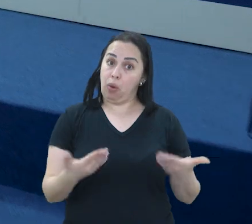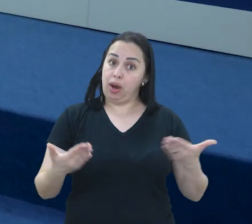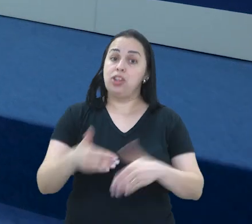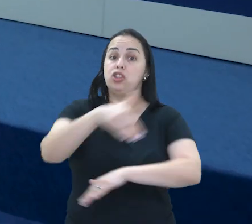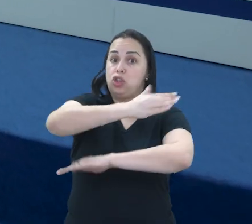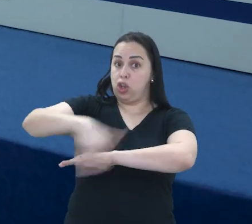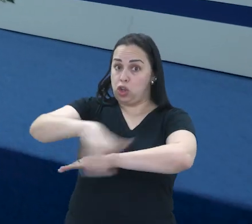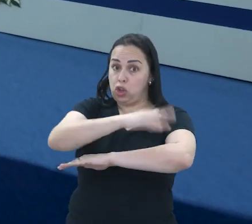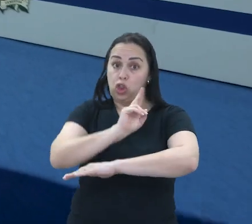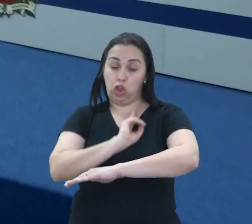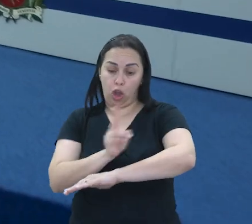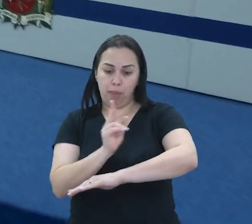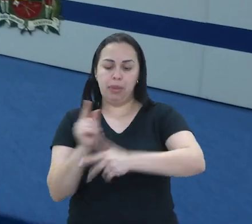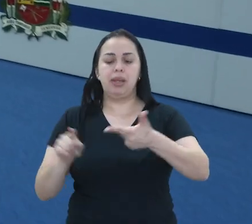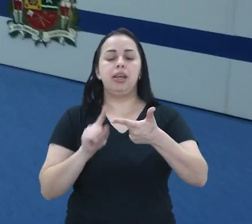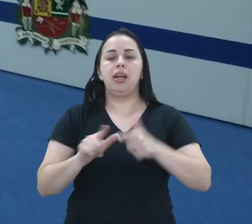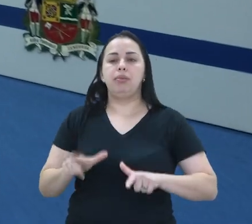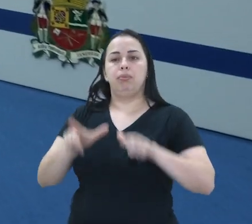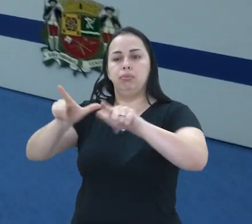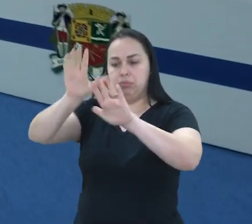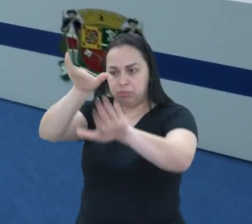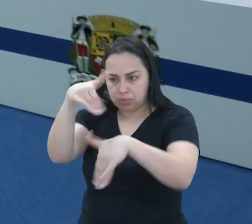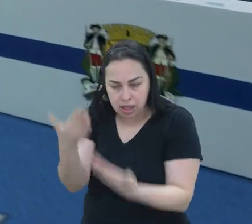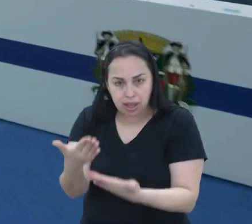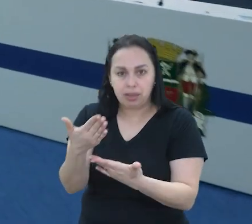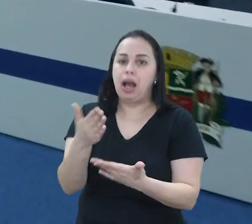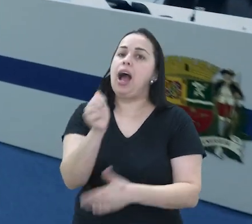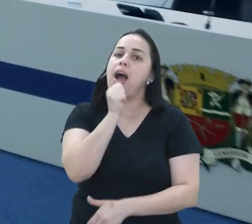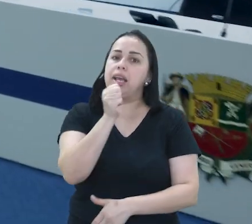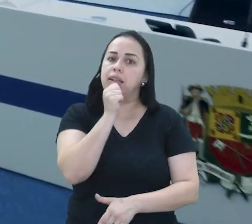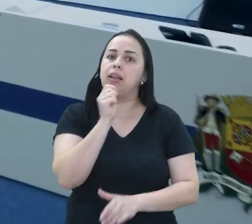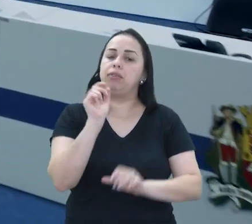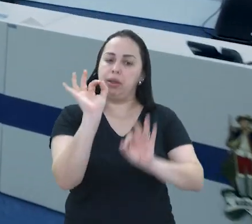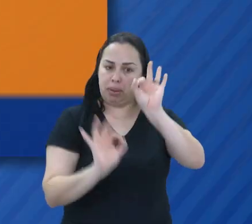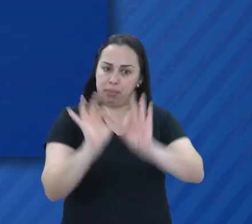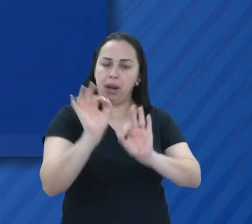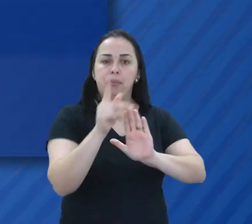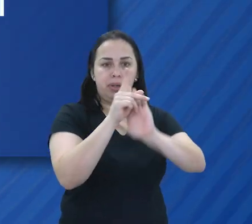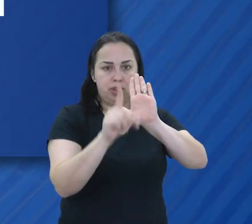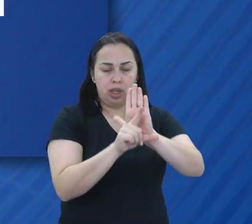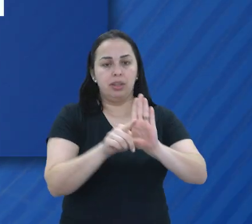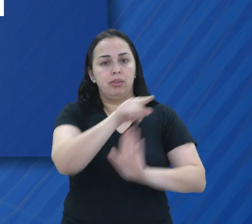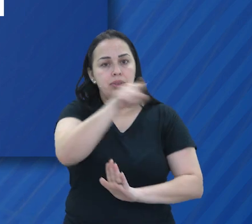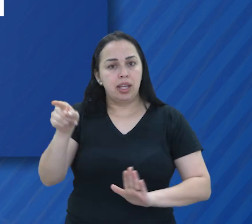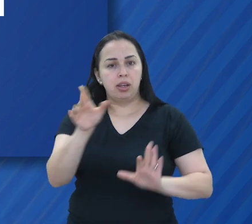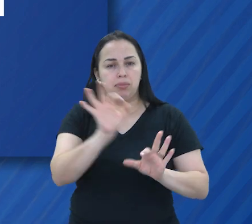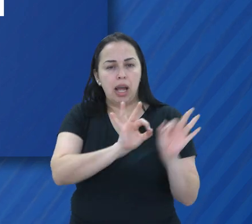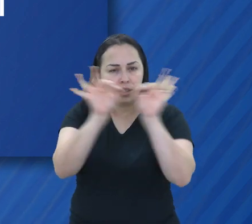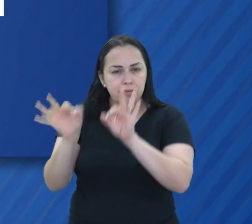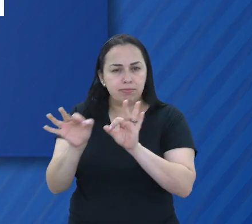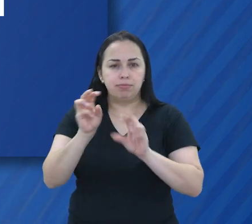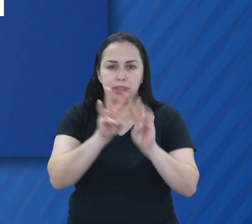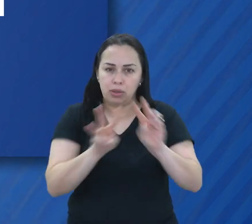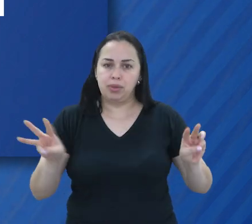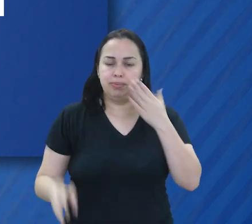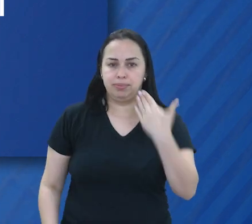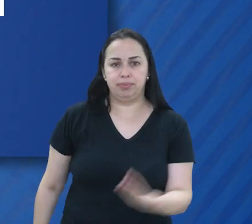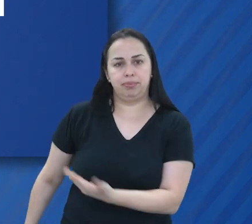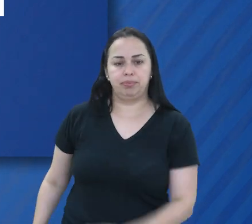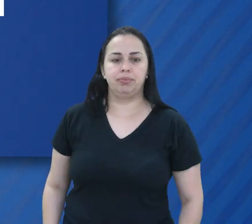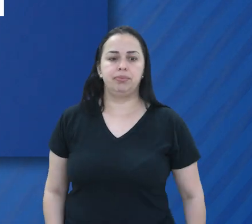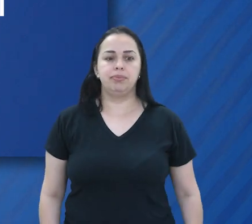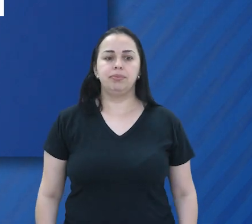Denominações de ruas e concessão de medalha de mérito ainda estão entre os temas de projetos. A pauta completa você confere no nosso site, no